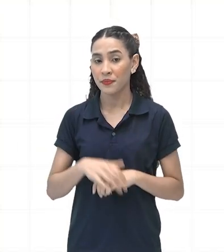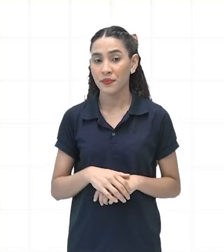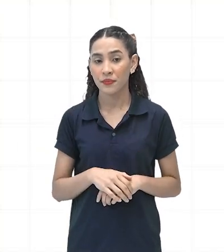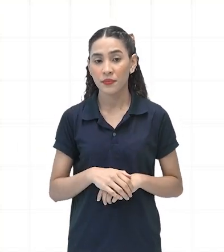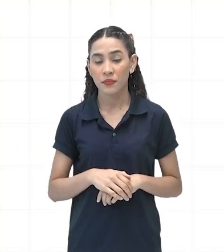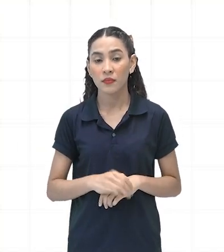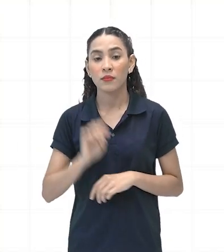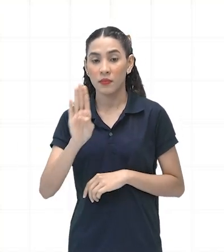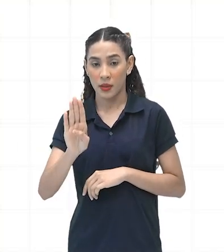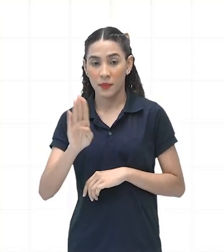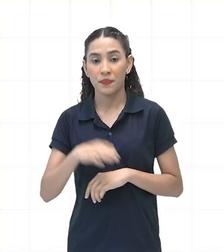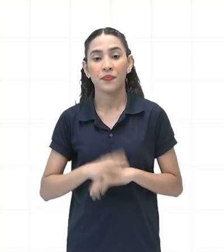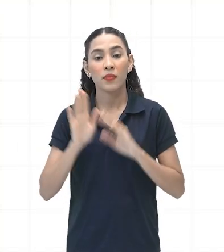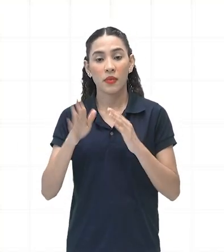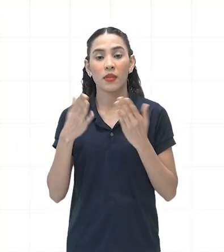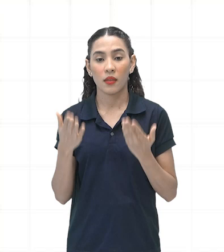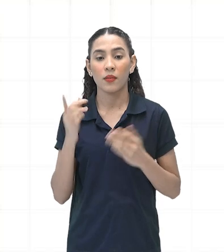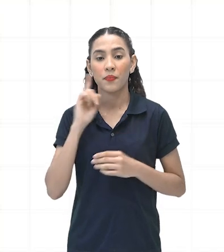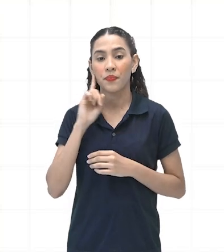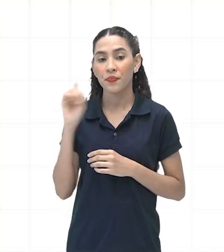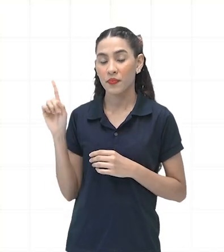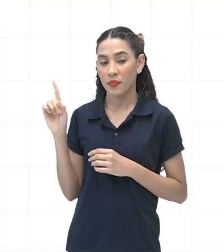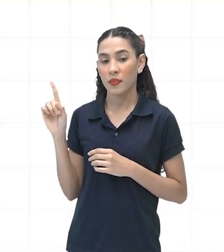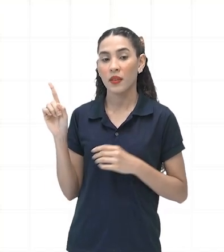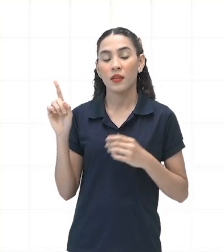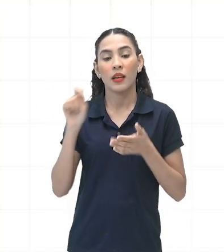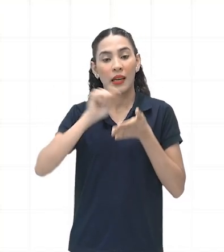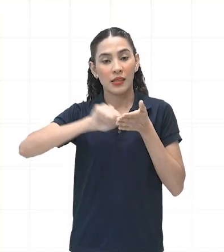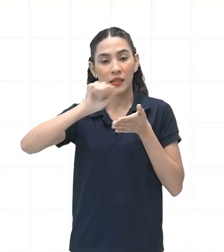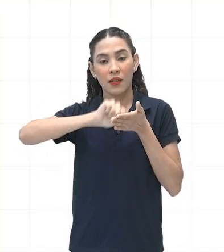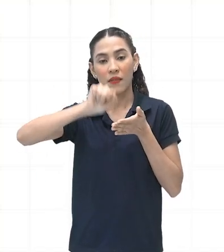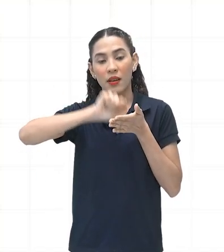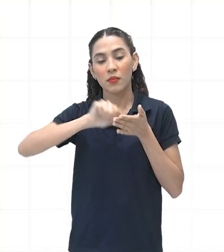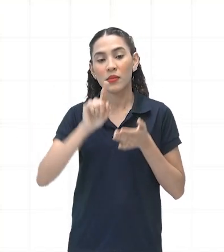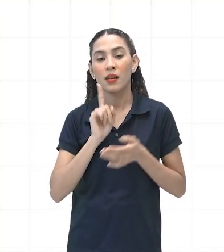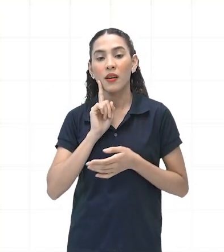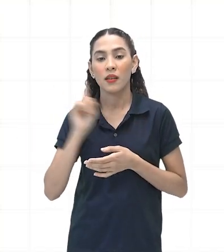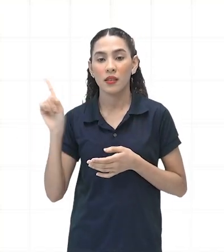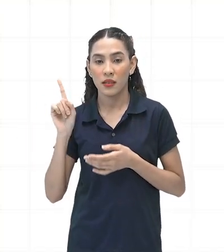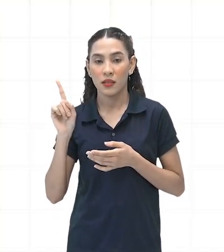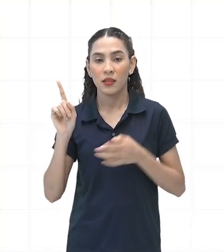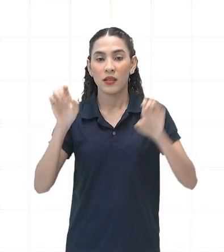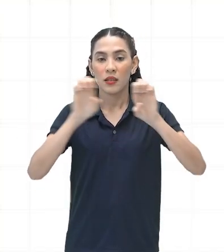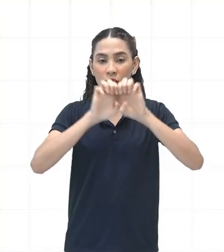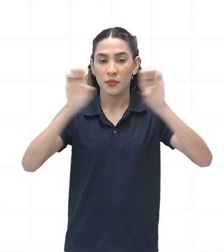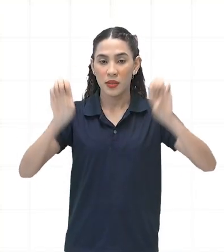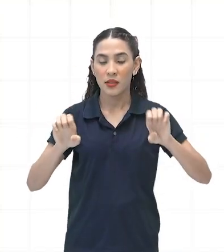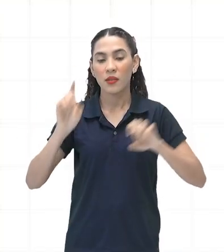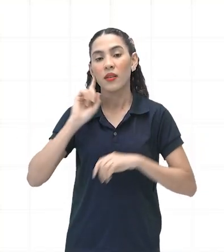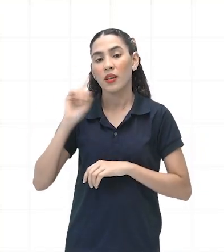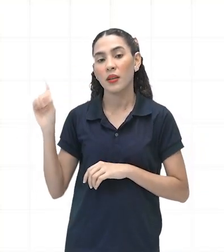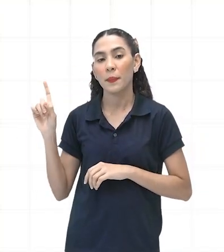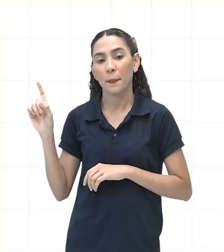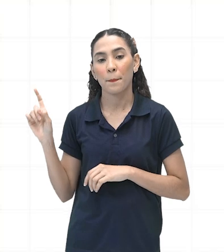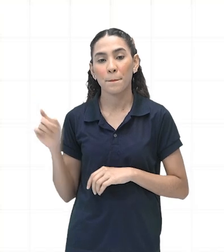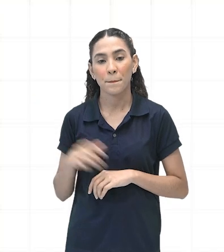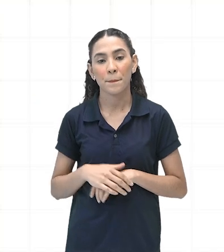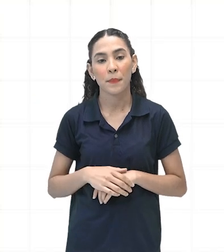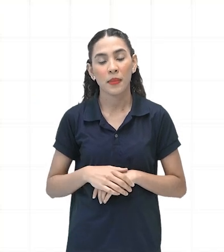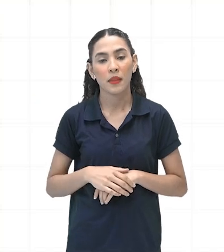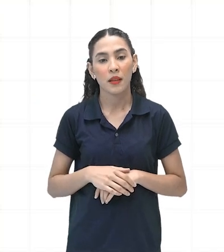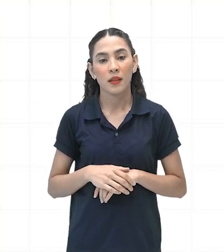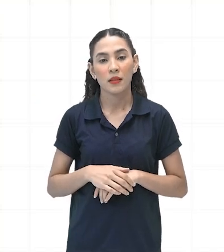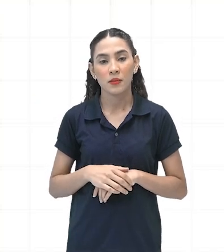quem? B. Então, ó, nós escrevemos essa expressão, né?